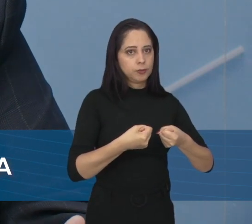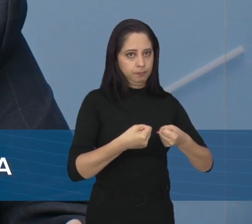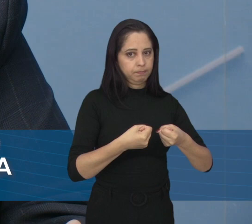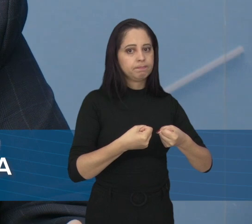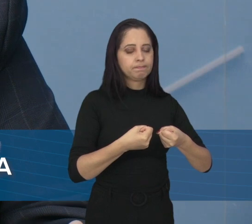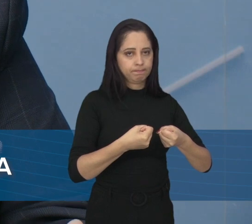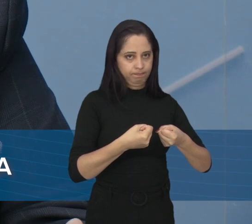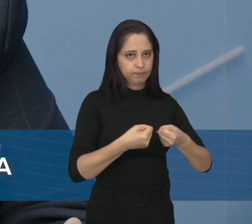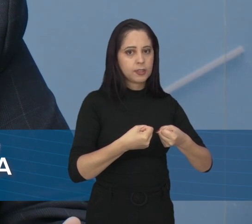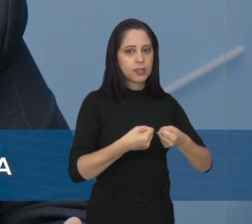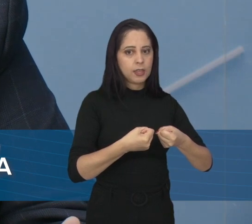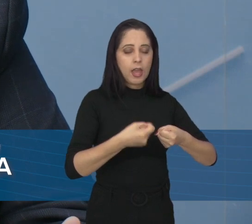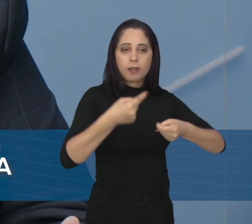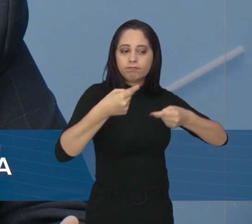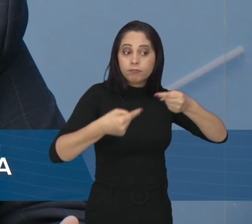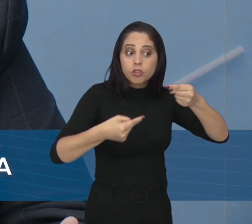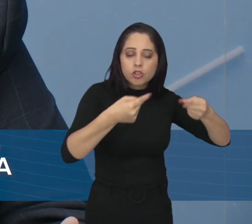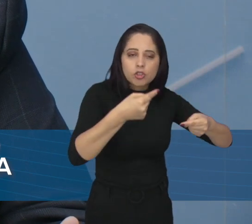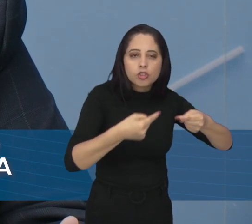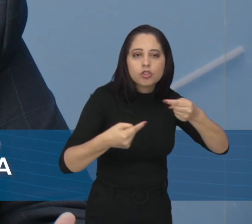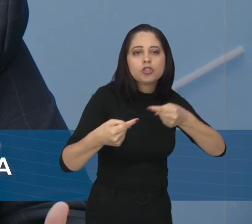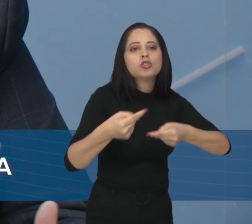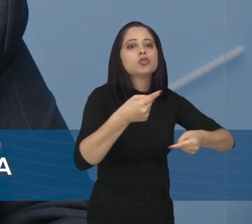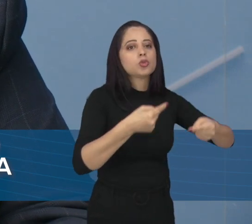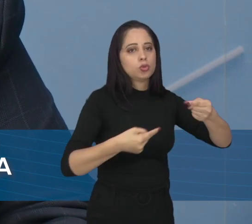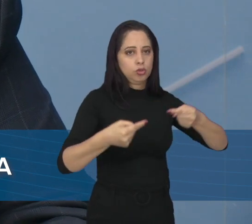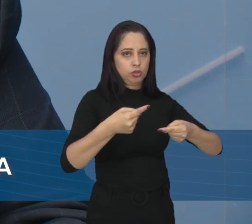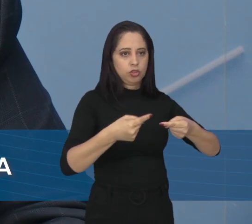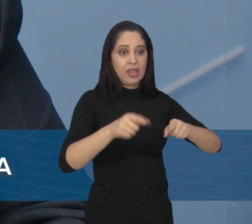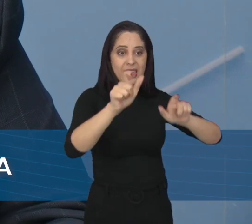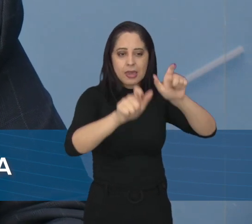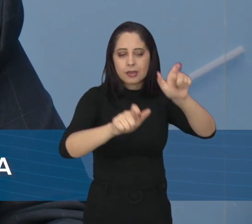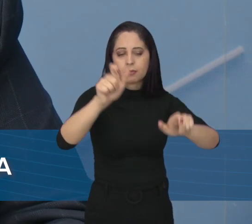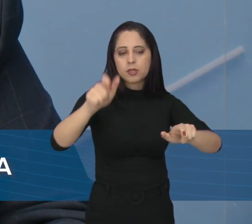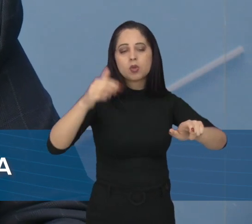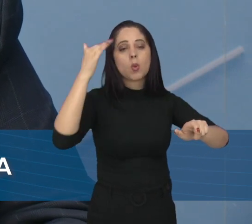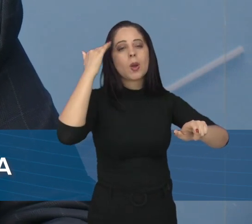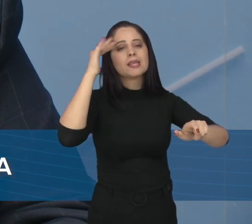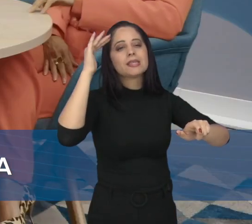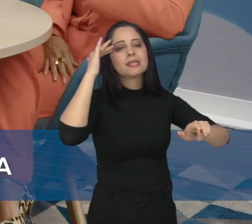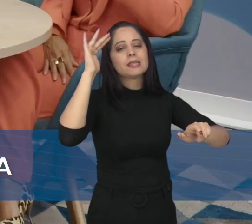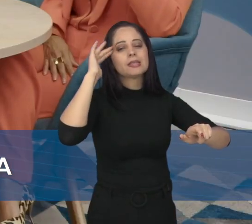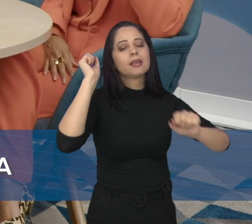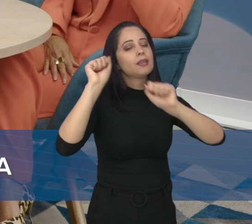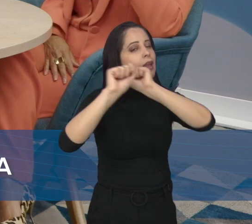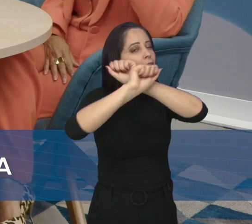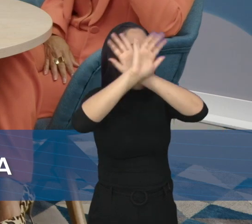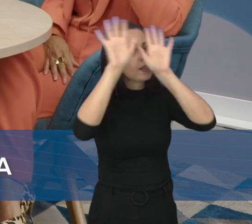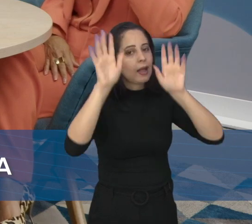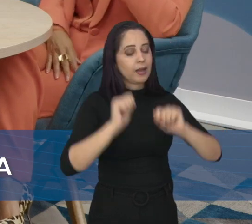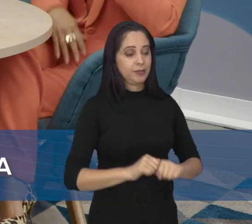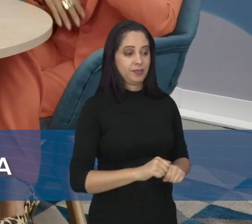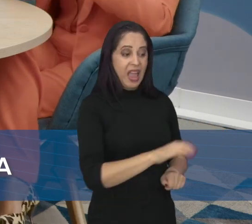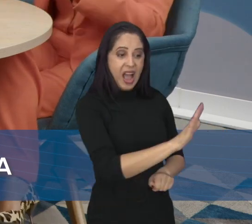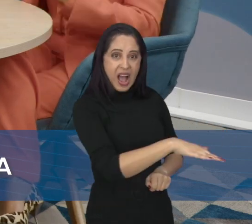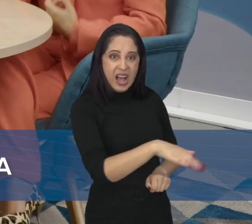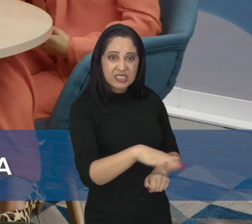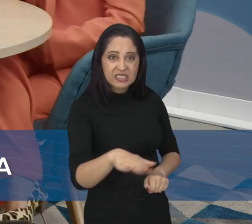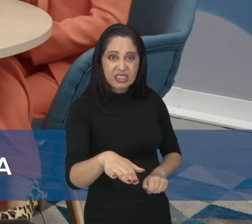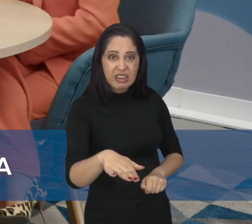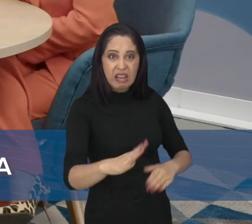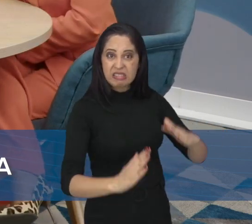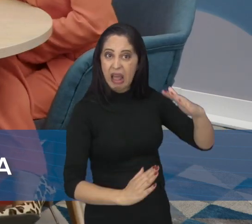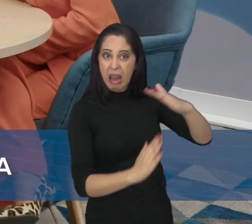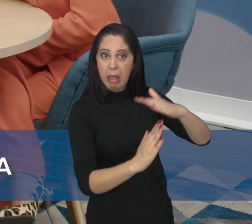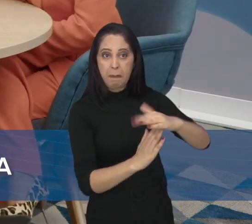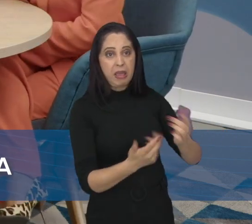para dentro das discussões, para que as pessoas também saibam. Na consciência as crianças pessoas, estão cada vez mais sem limites.